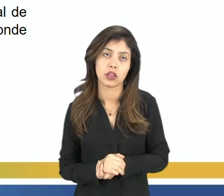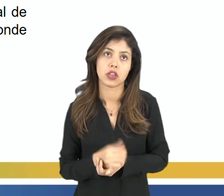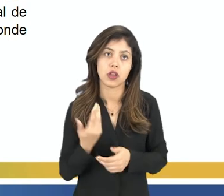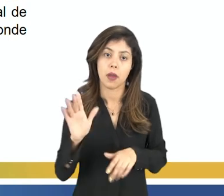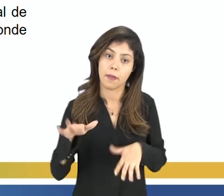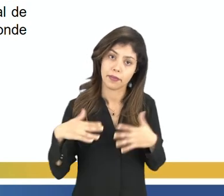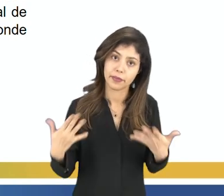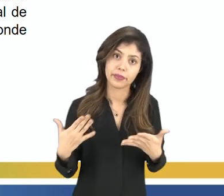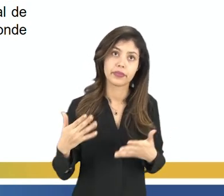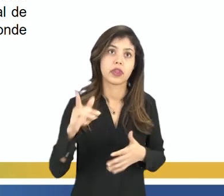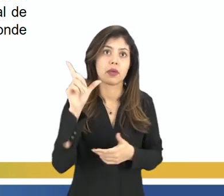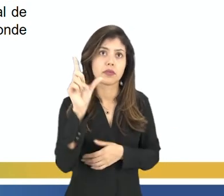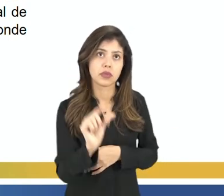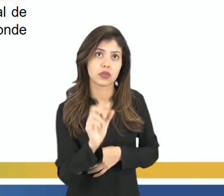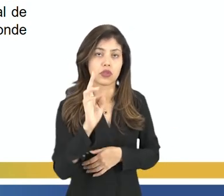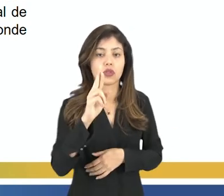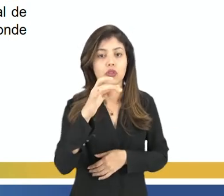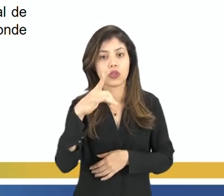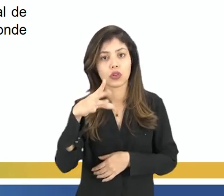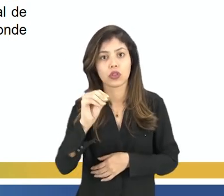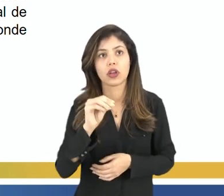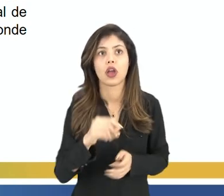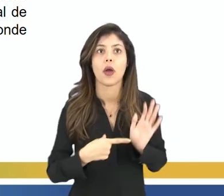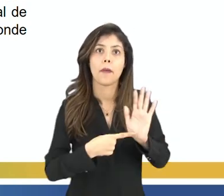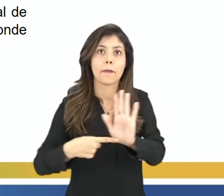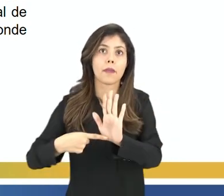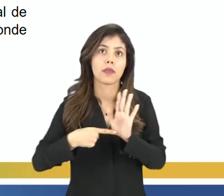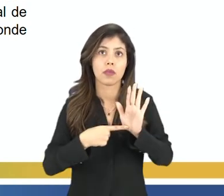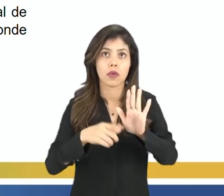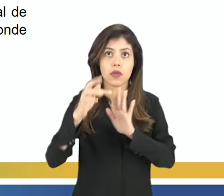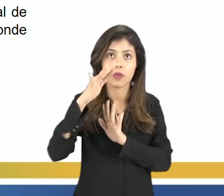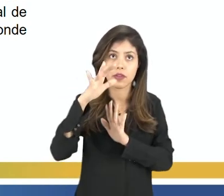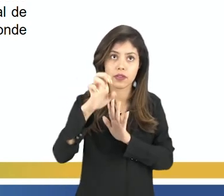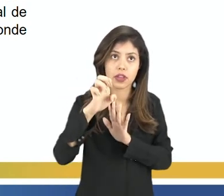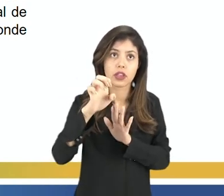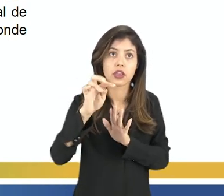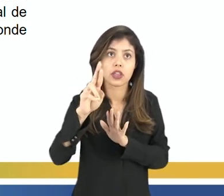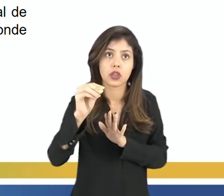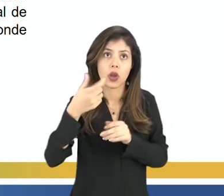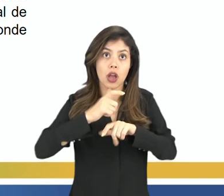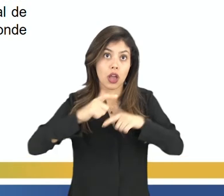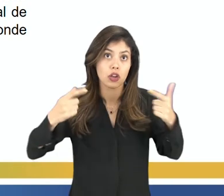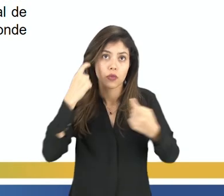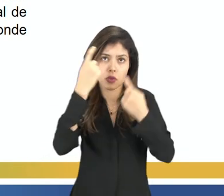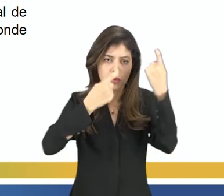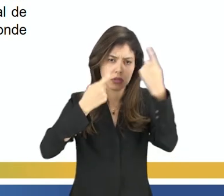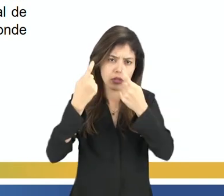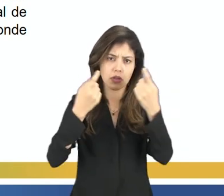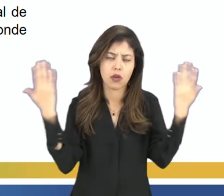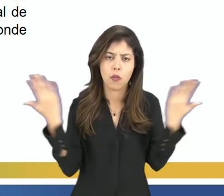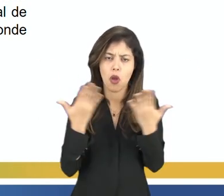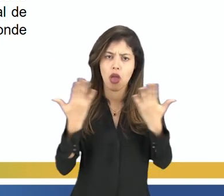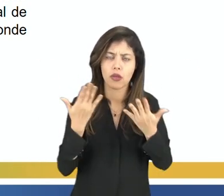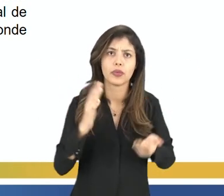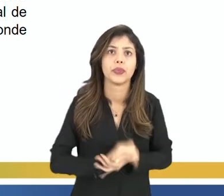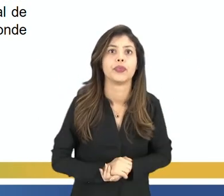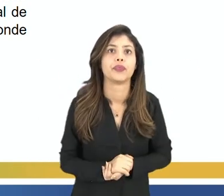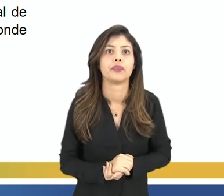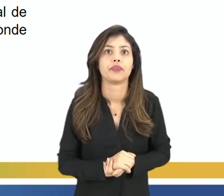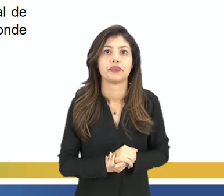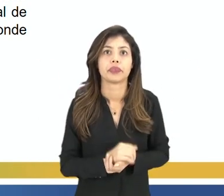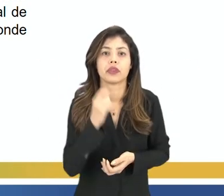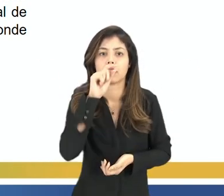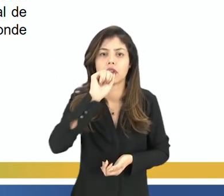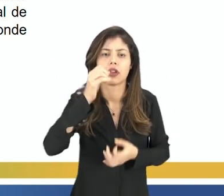embora seja bem menos tóxico apresenta um efeito prejudicial de grande preocupação para a sociedade atual